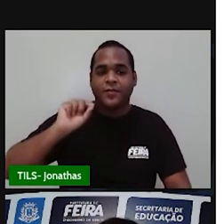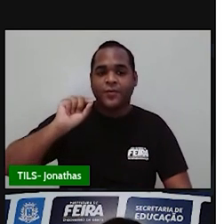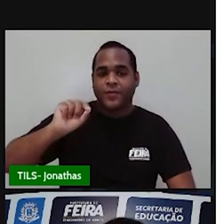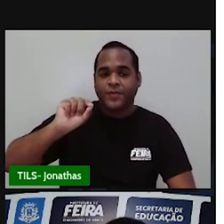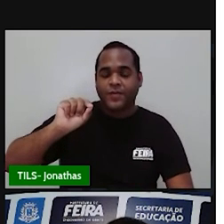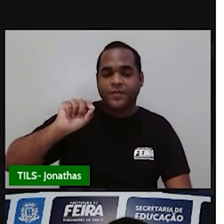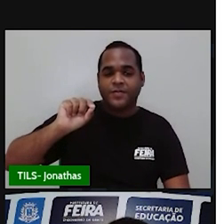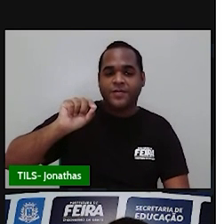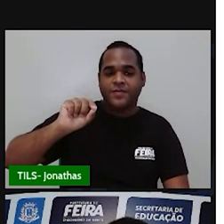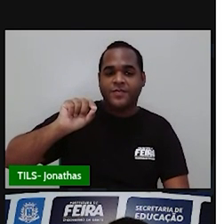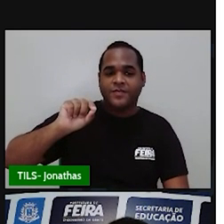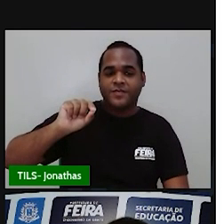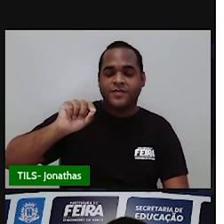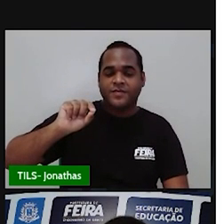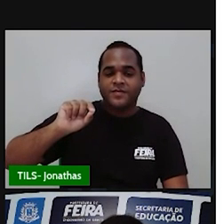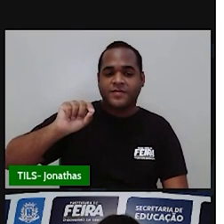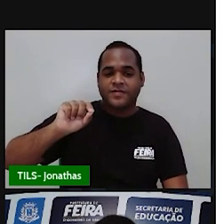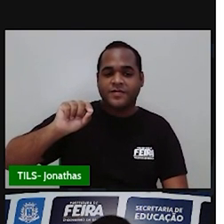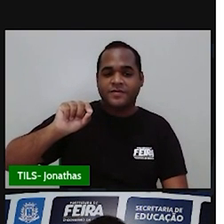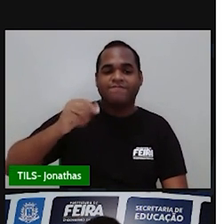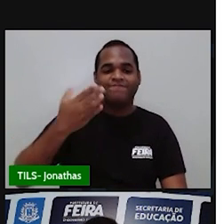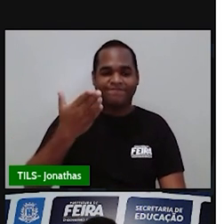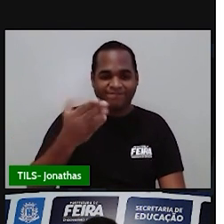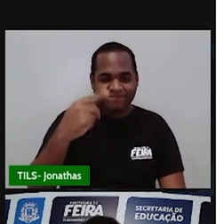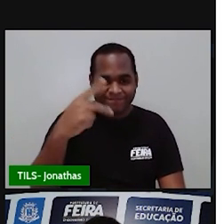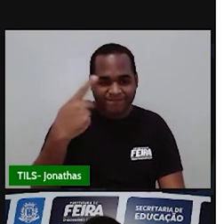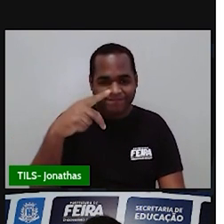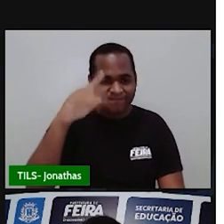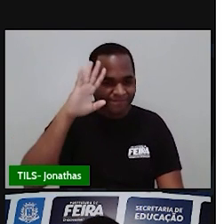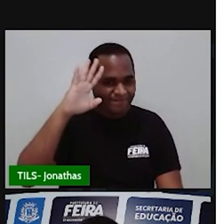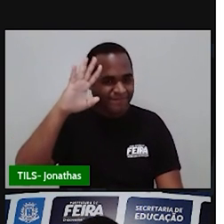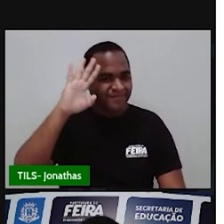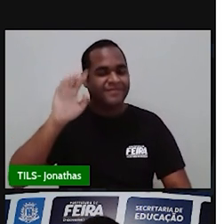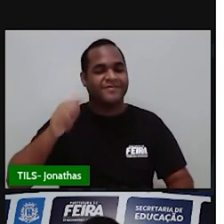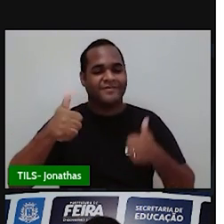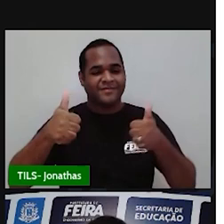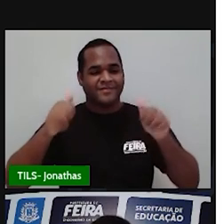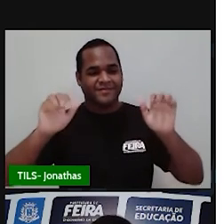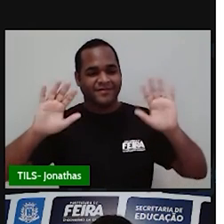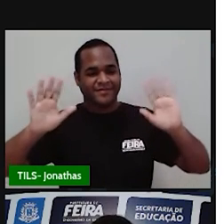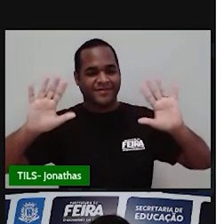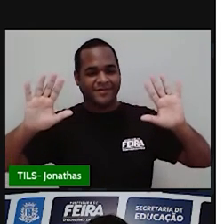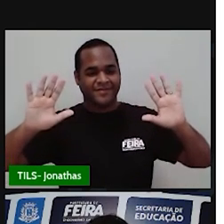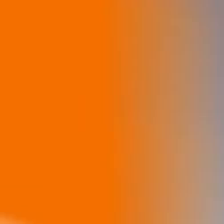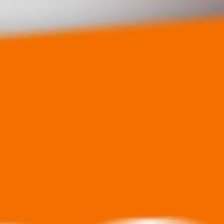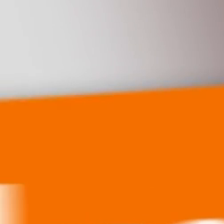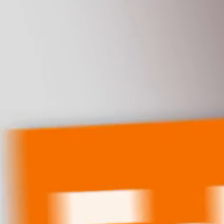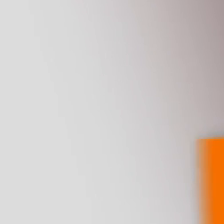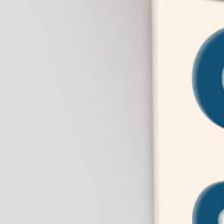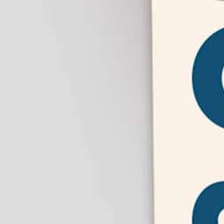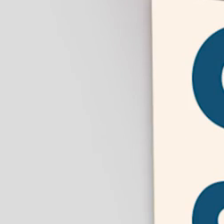Matemática é. É isso aí. Até mais. Tchauzinho.